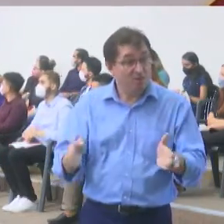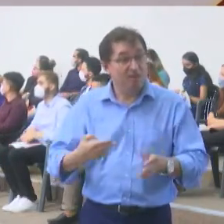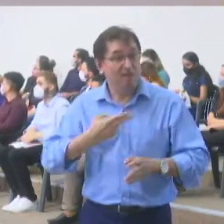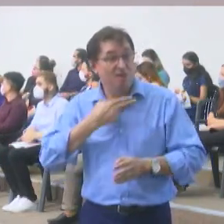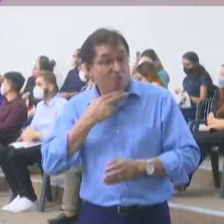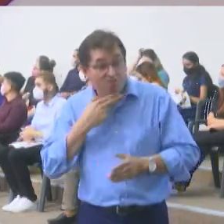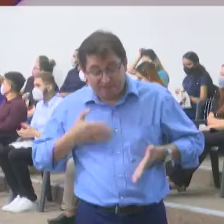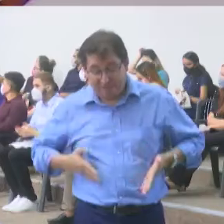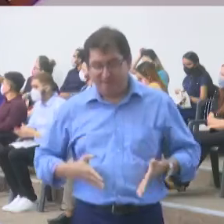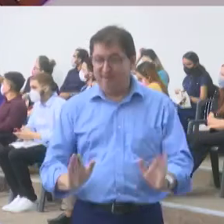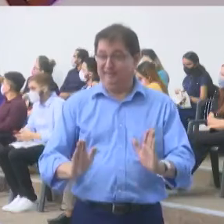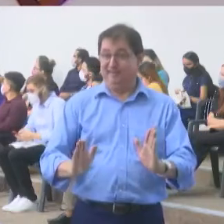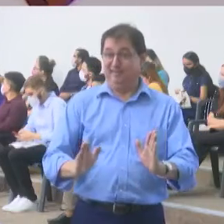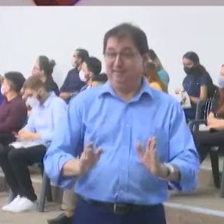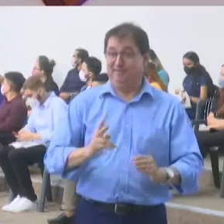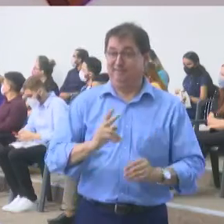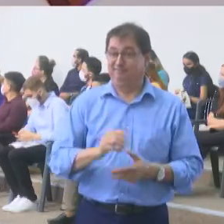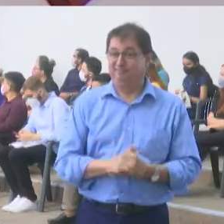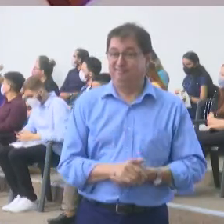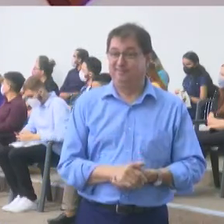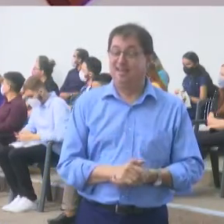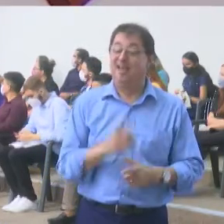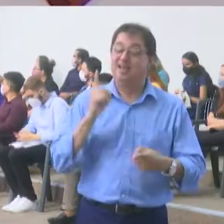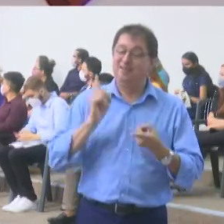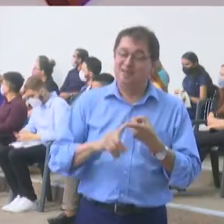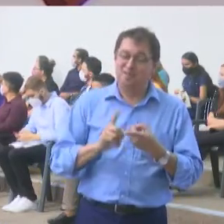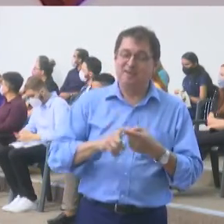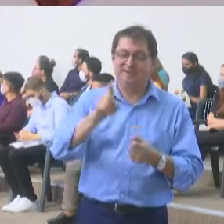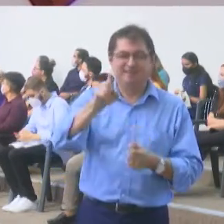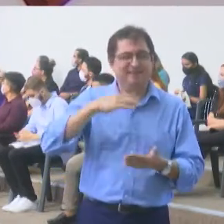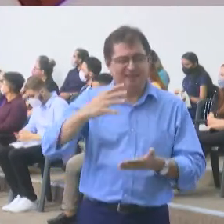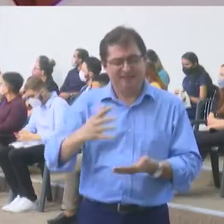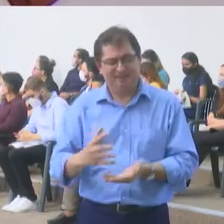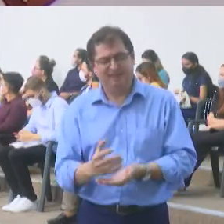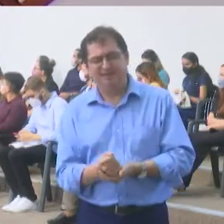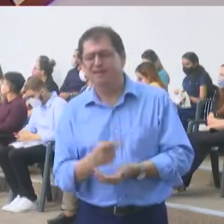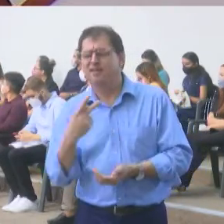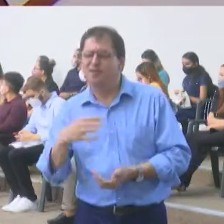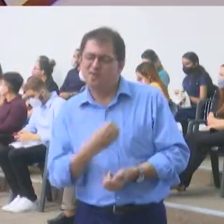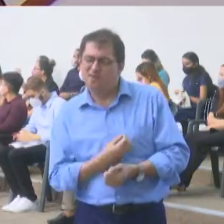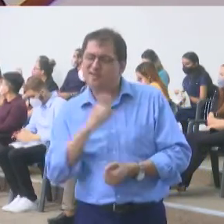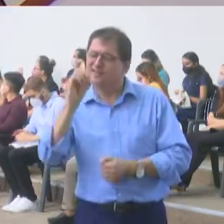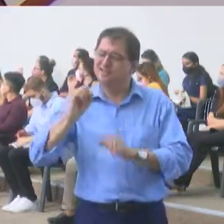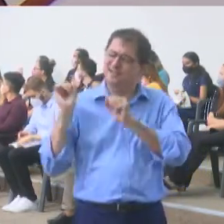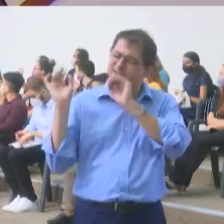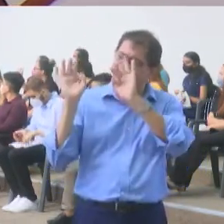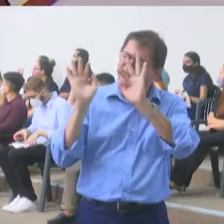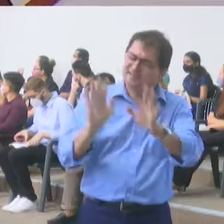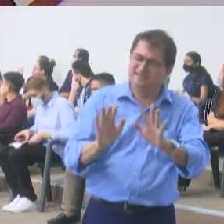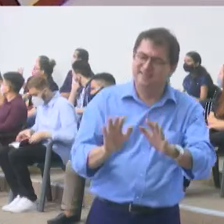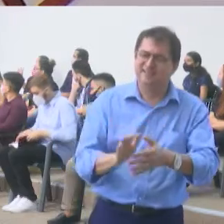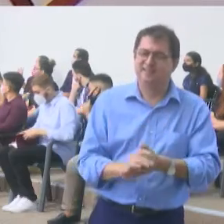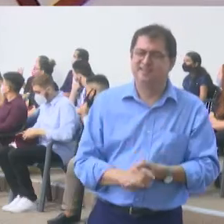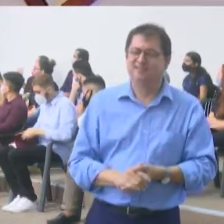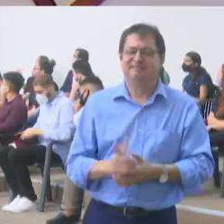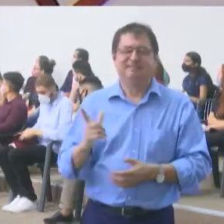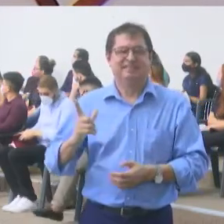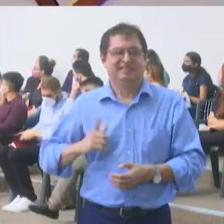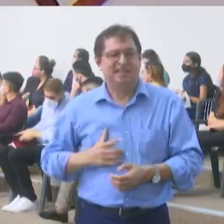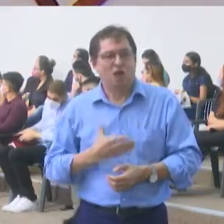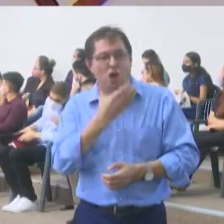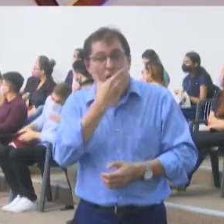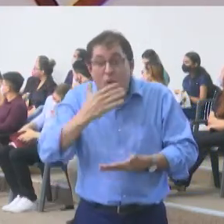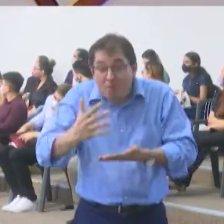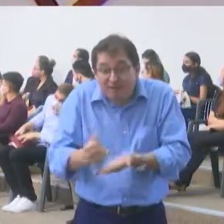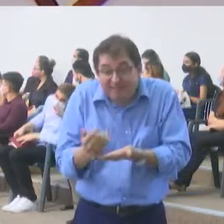que nasceu também seria resgatador. Eles estão dizendo: Noemi, a tua vida vai ser tão abençoada que tem um resgatador que está vindo